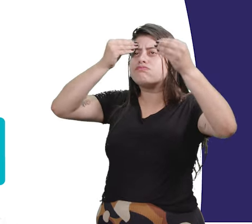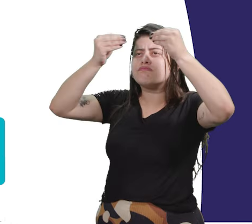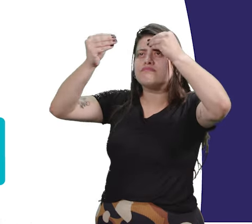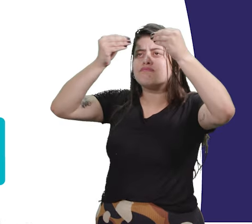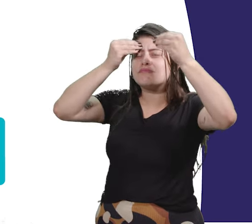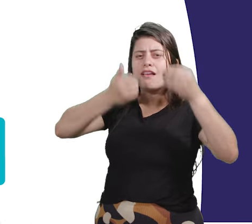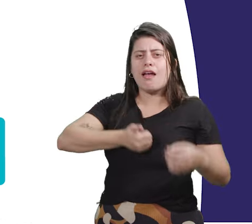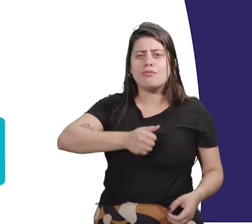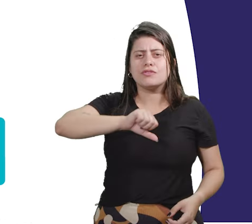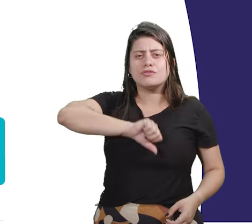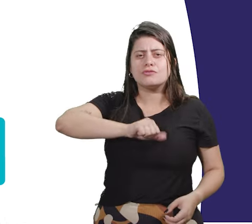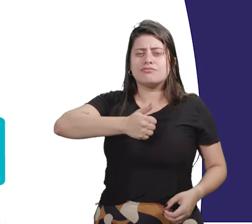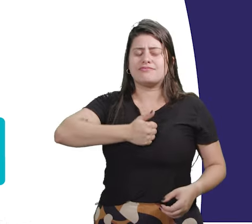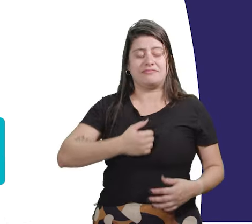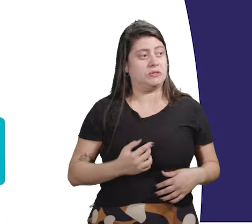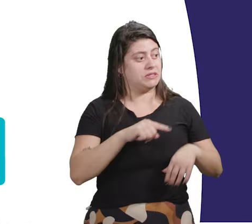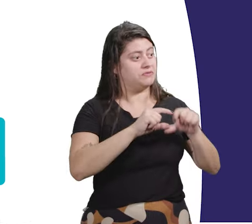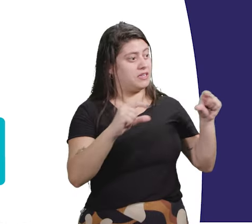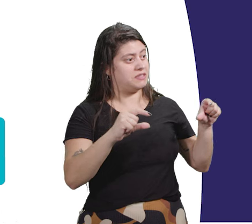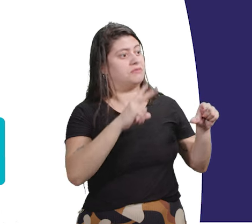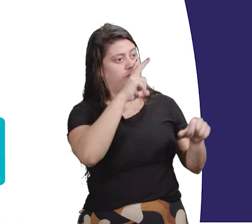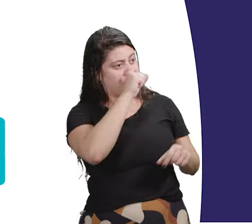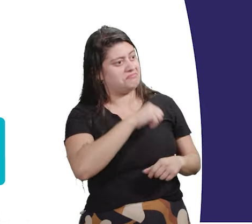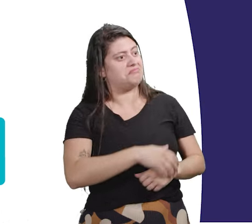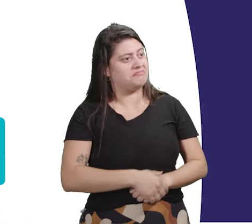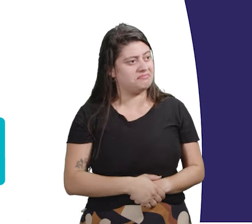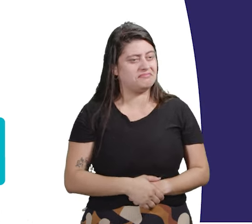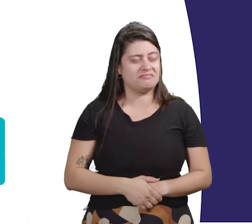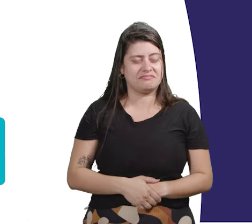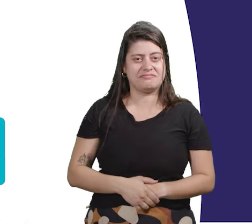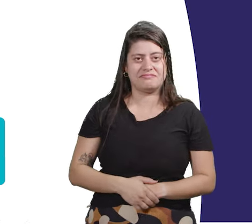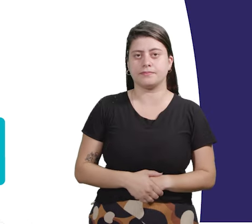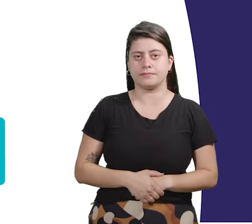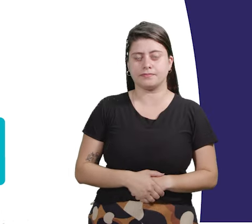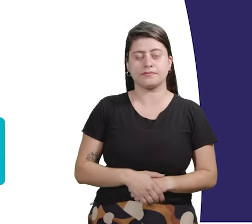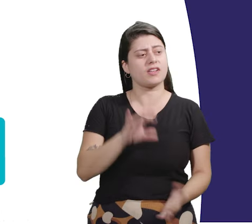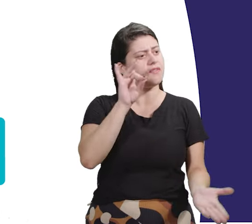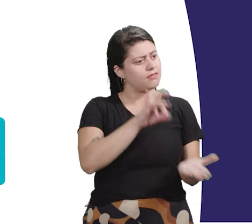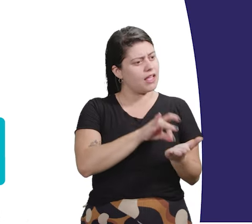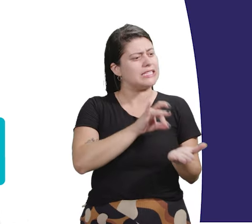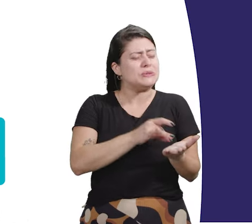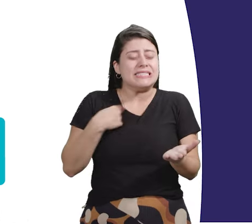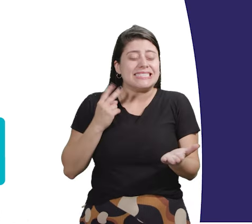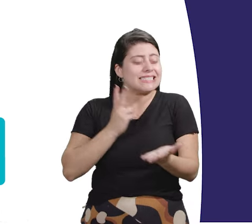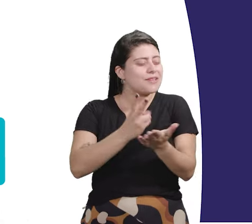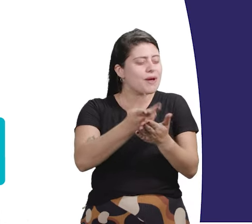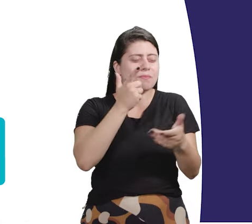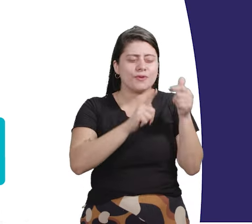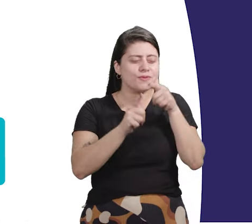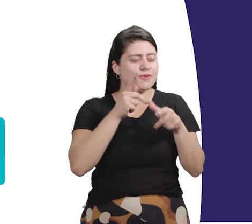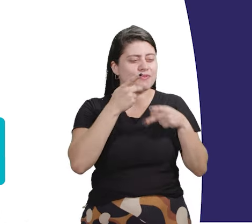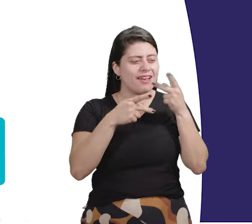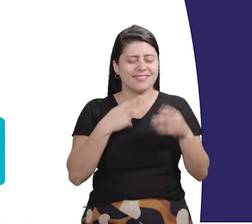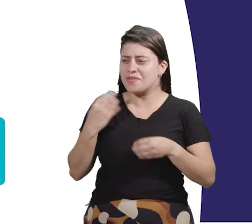autoestima. Essa frase é forte, hein? Verdade, eu sempre falo isso. Como é que é? Repete, gente. Tudo que acontece na infância